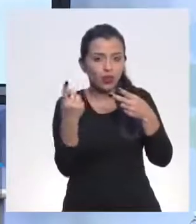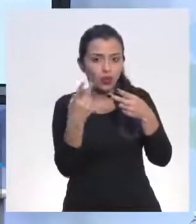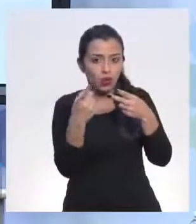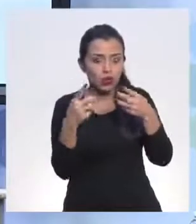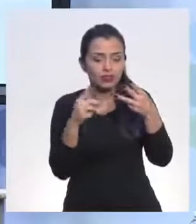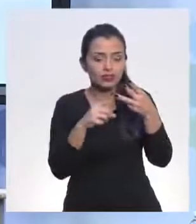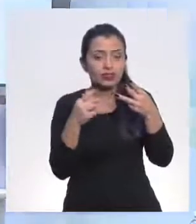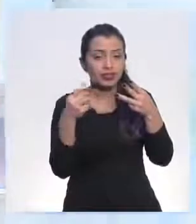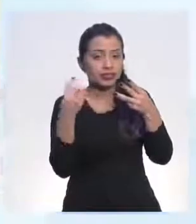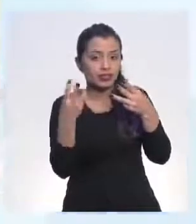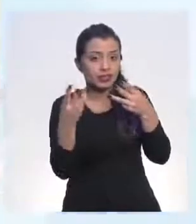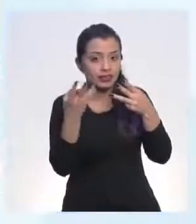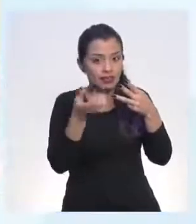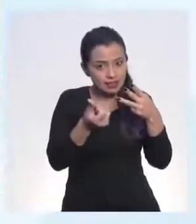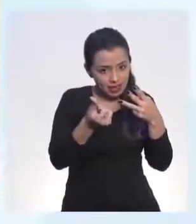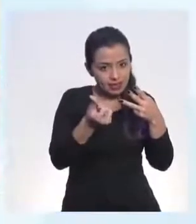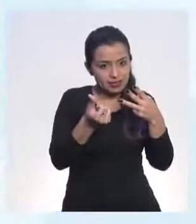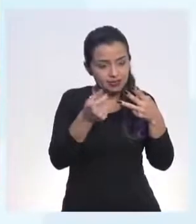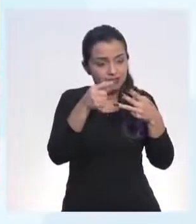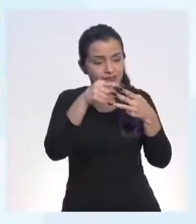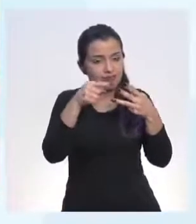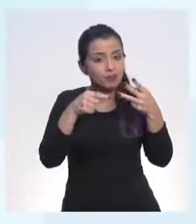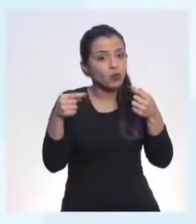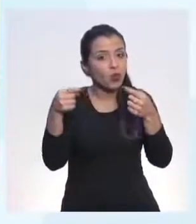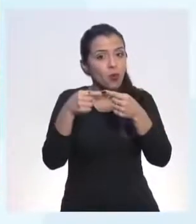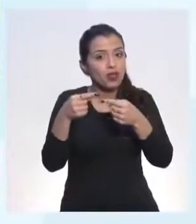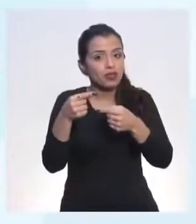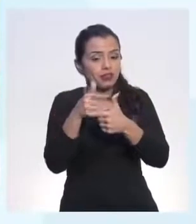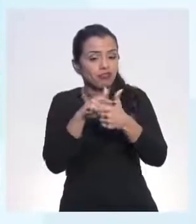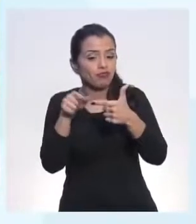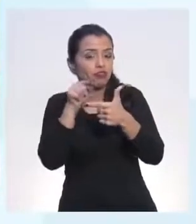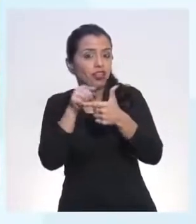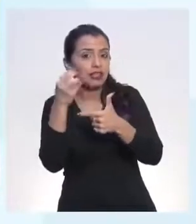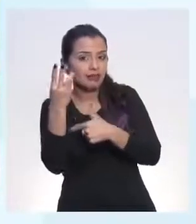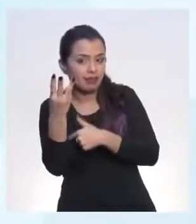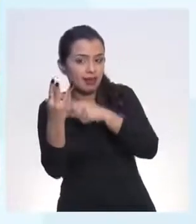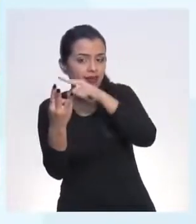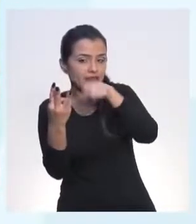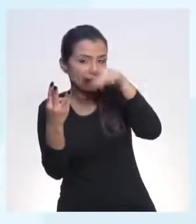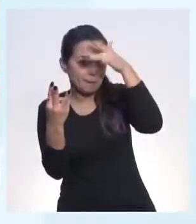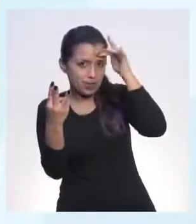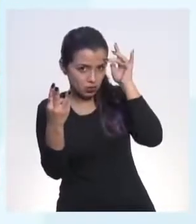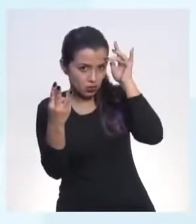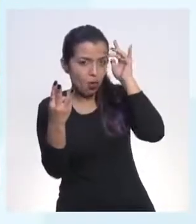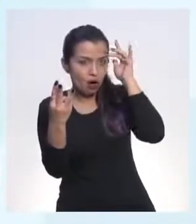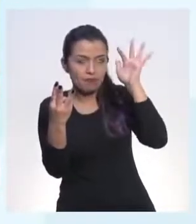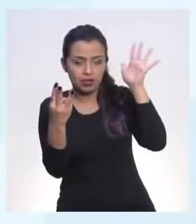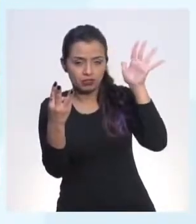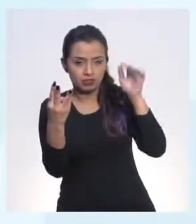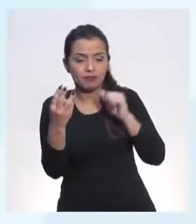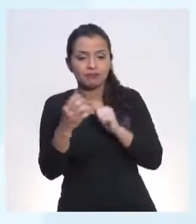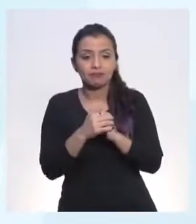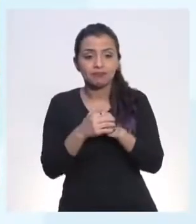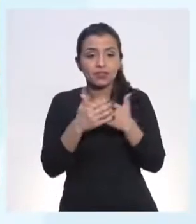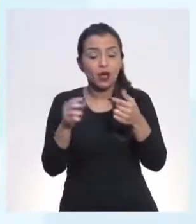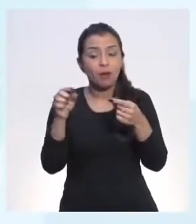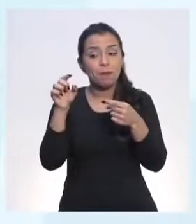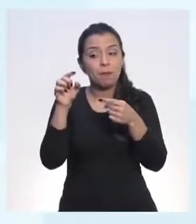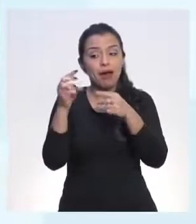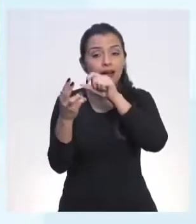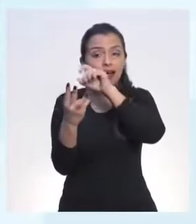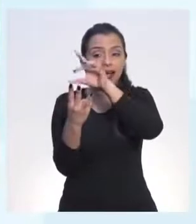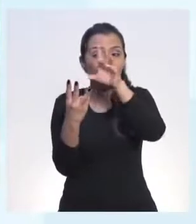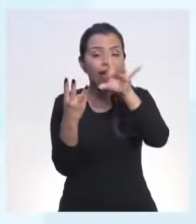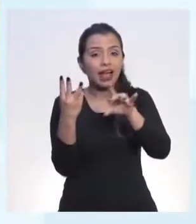para eles, diretor, a resposta? Então, a resposta seria ali para cada jogador, né? Então, cada jogador ficará com 8